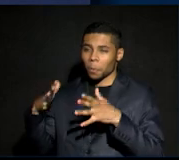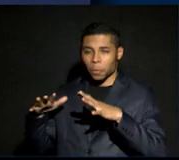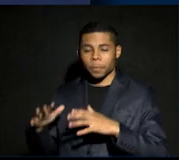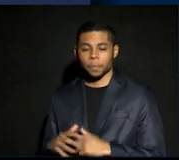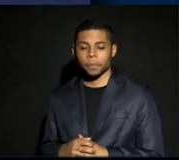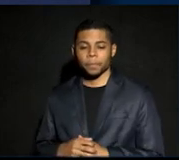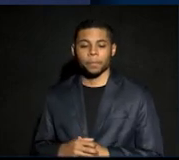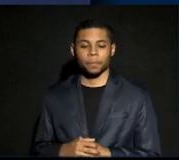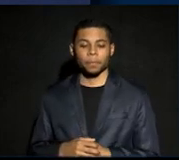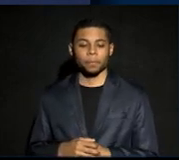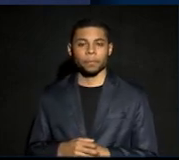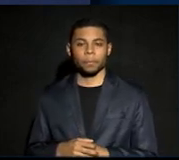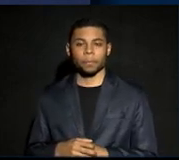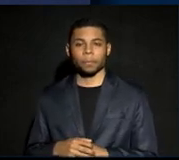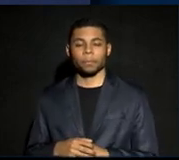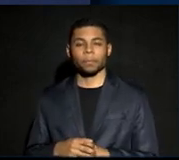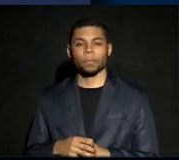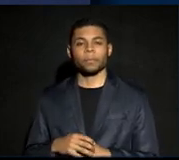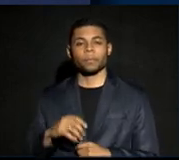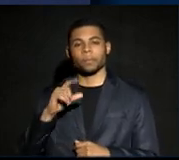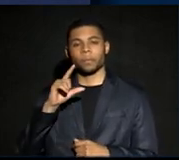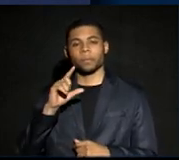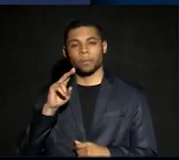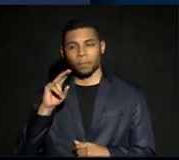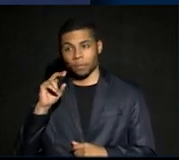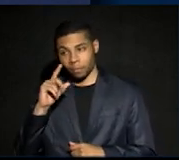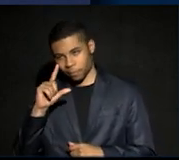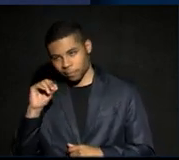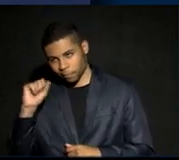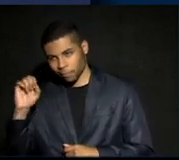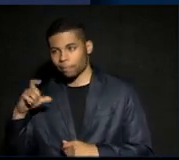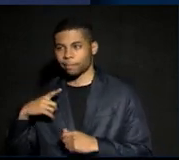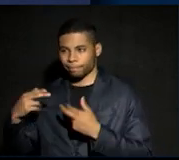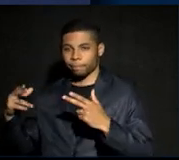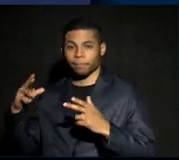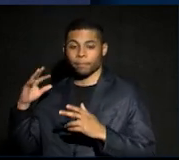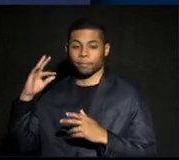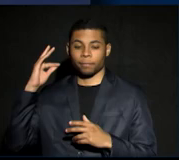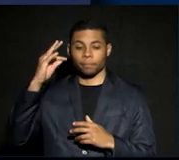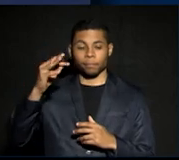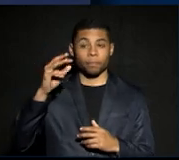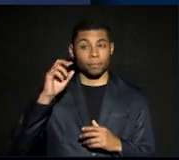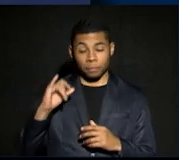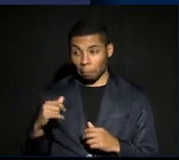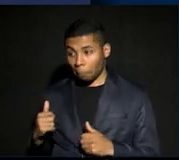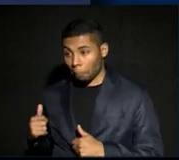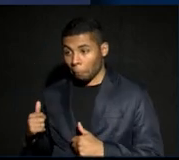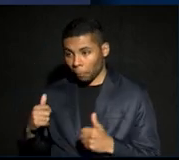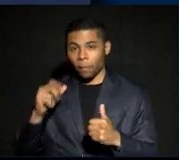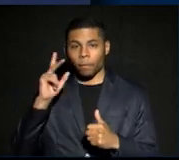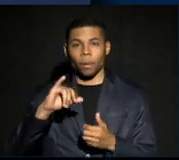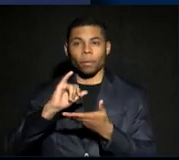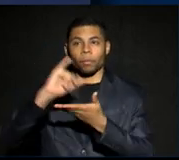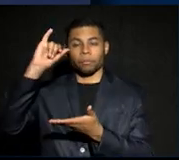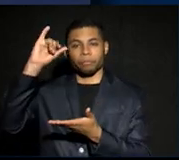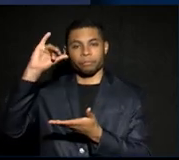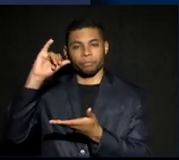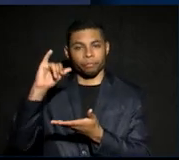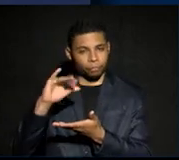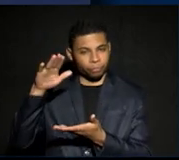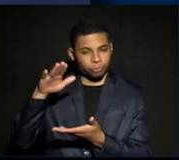e financial conditions relativamente loose, e isso vai gerar uma desinflação rápida, muito eficiente. Então, a gente